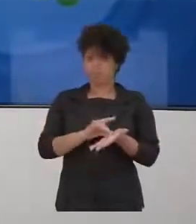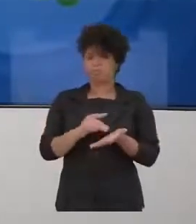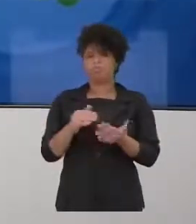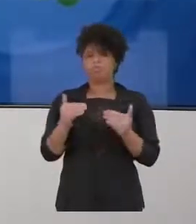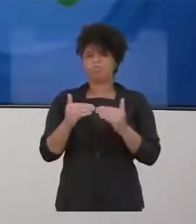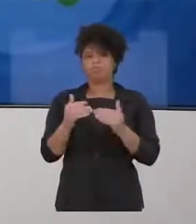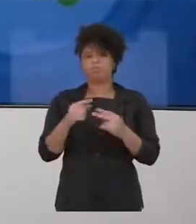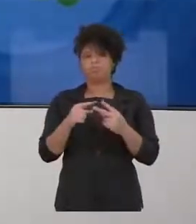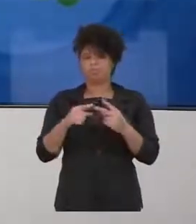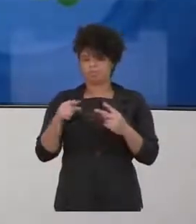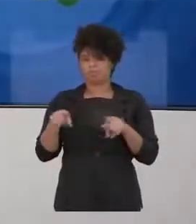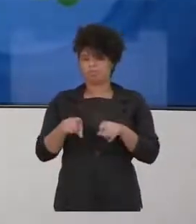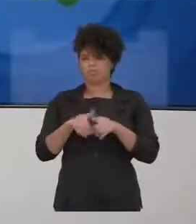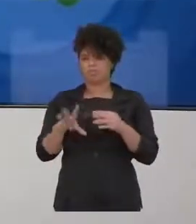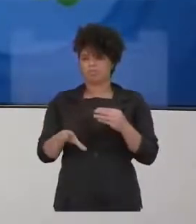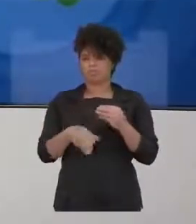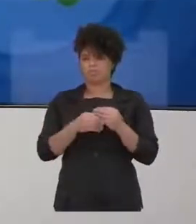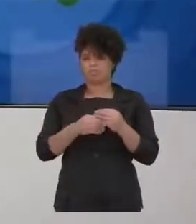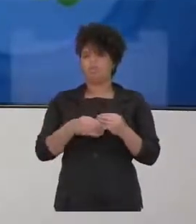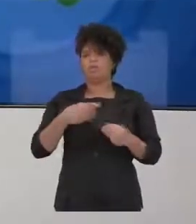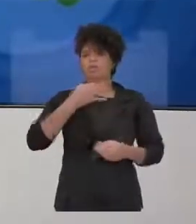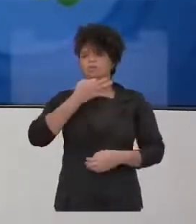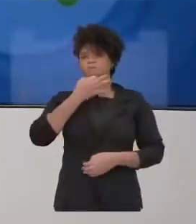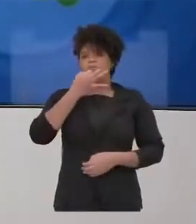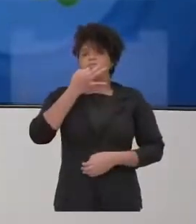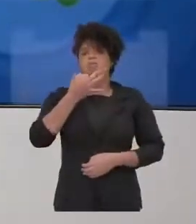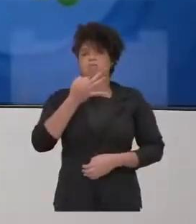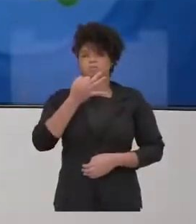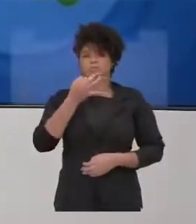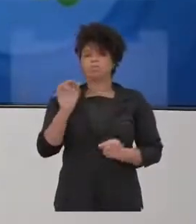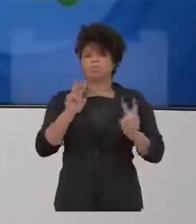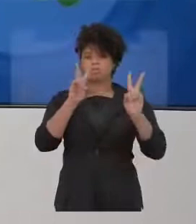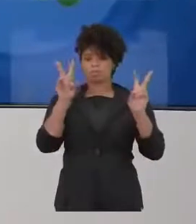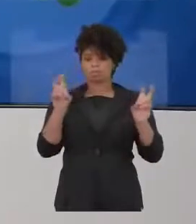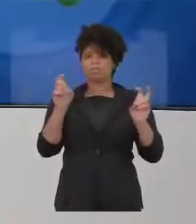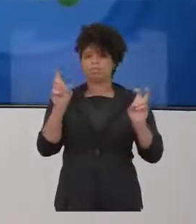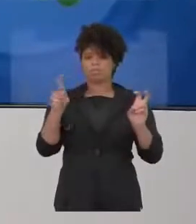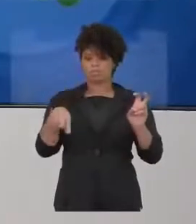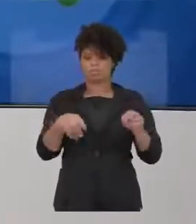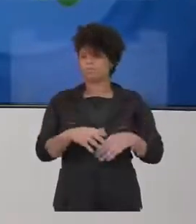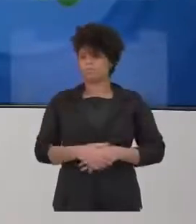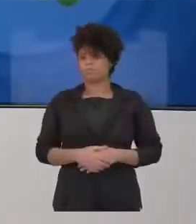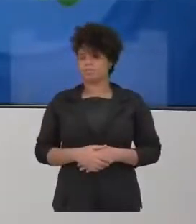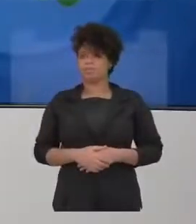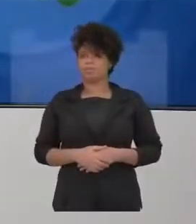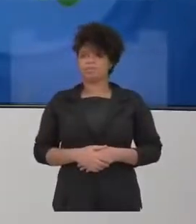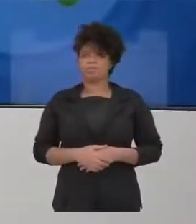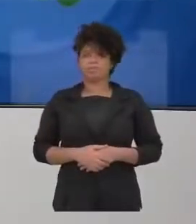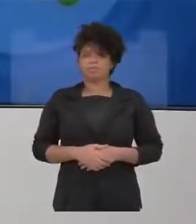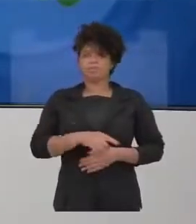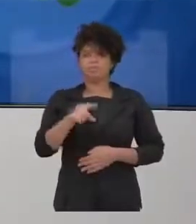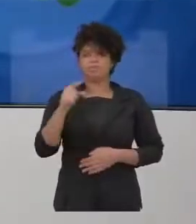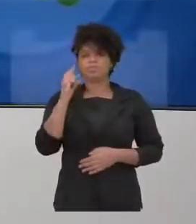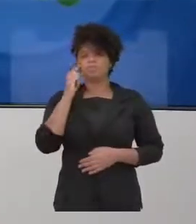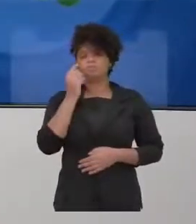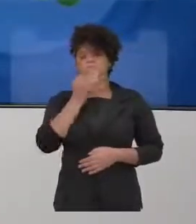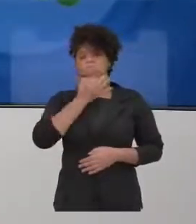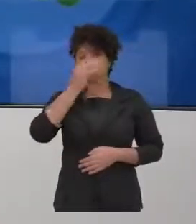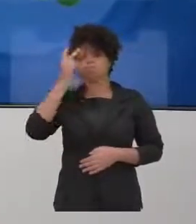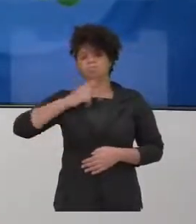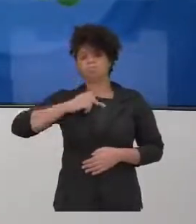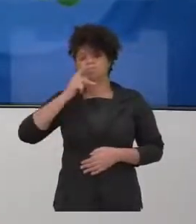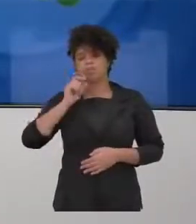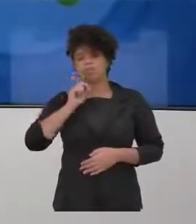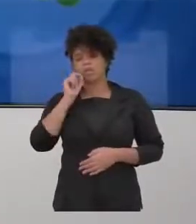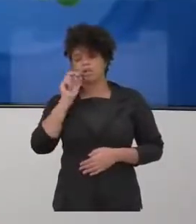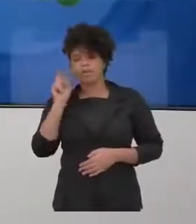vocês e vou acrescentar. É o seu posicionamento em relação ao assunto, perfeito? É o seu modo de ver algo, é